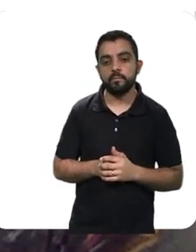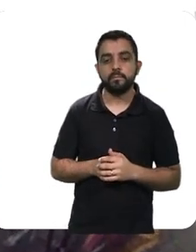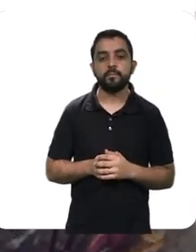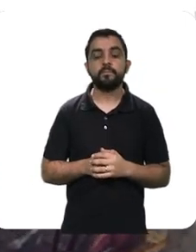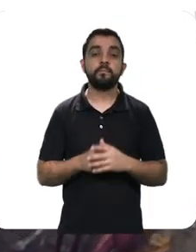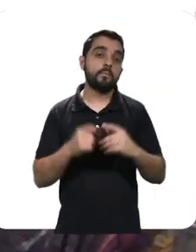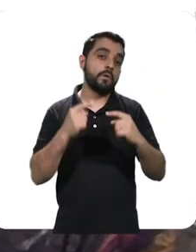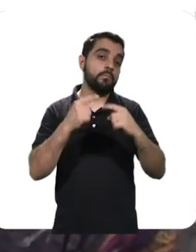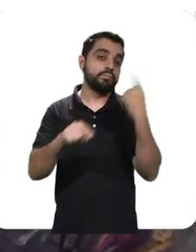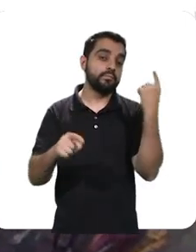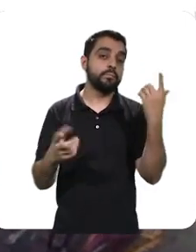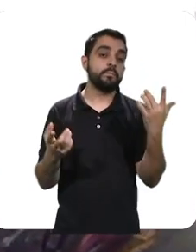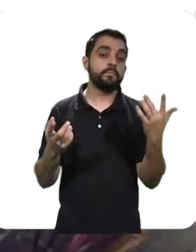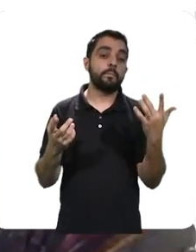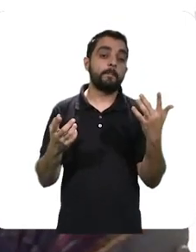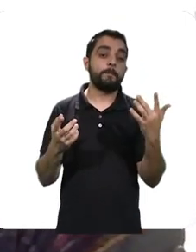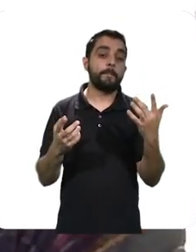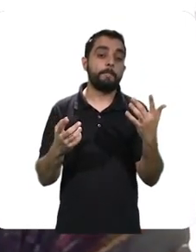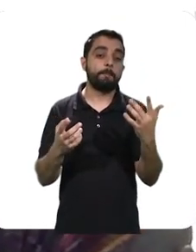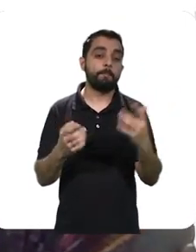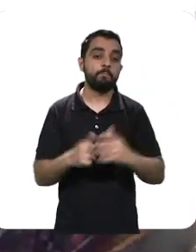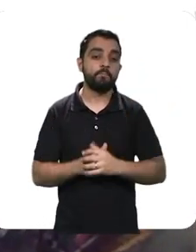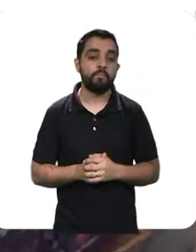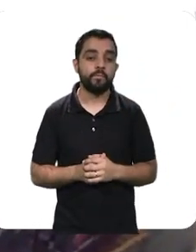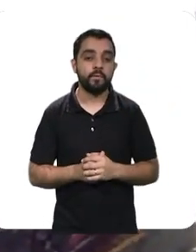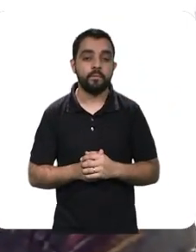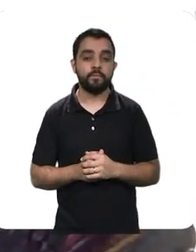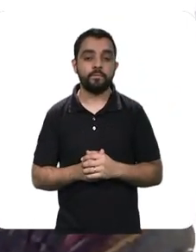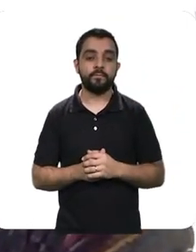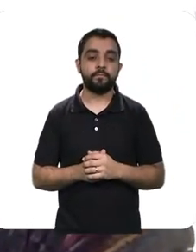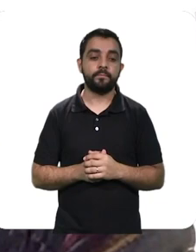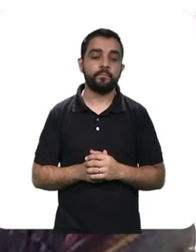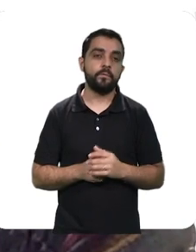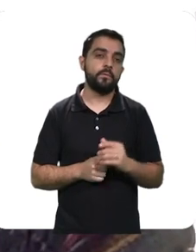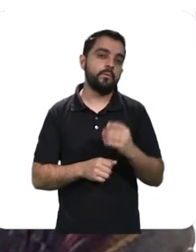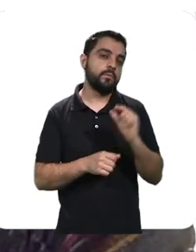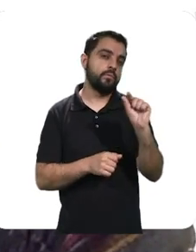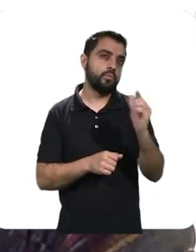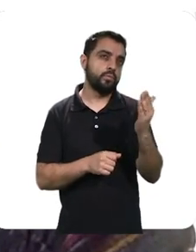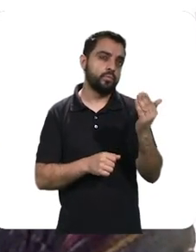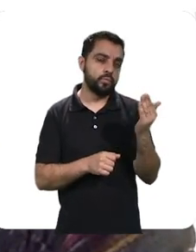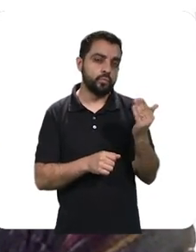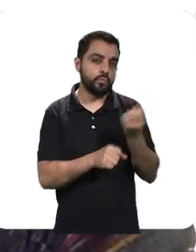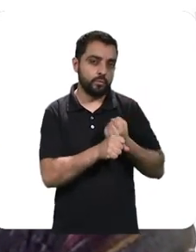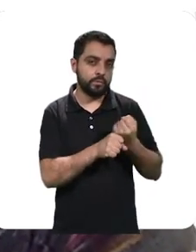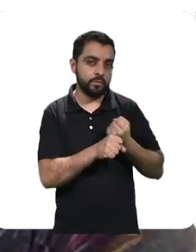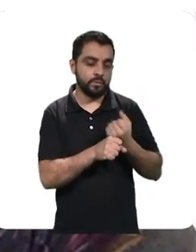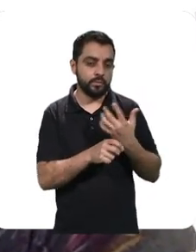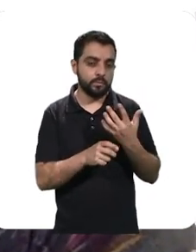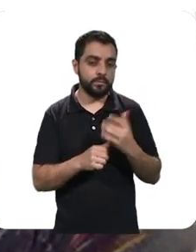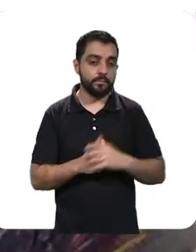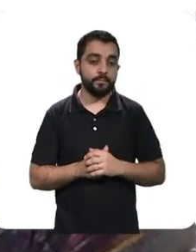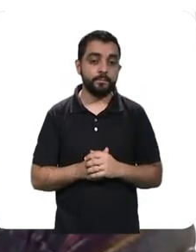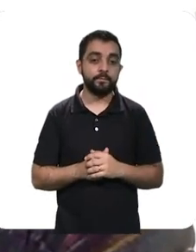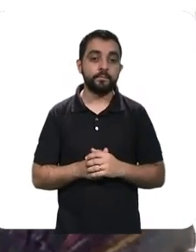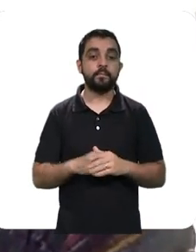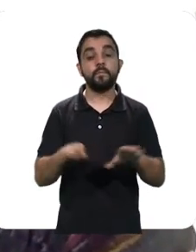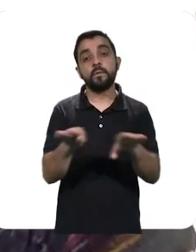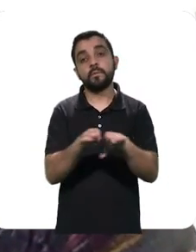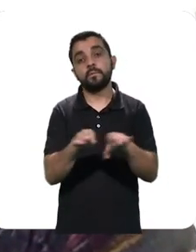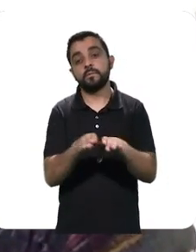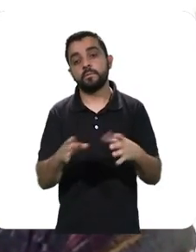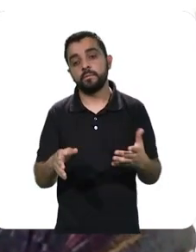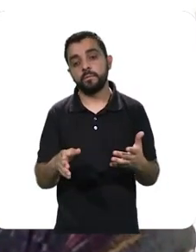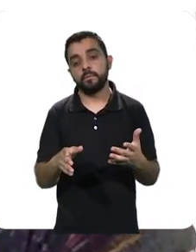esse paradigma fortalecido no, sim, é no, é nos, é nos últimos anos. A gente tem